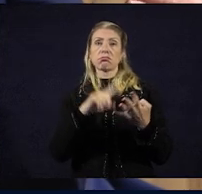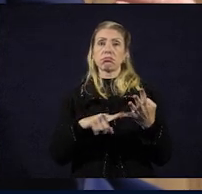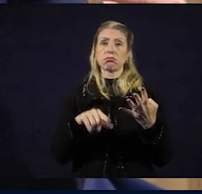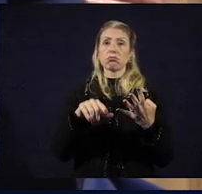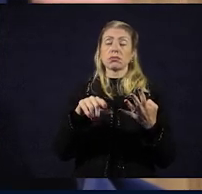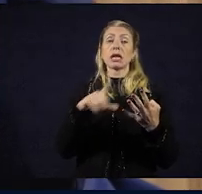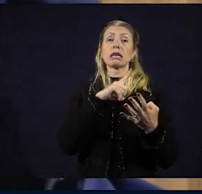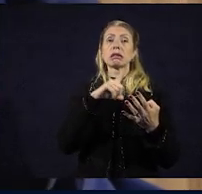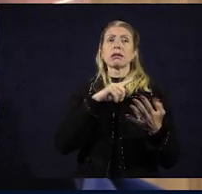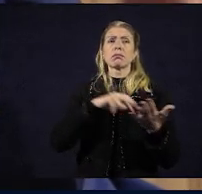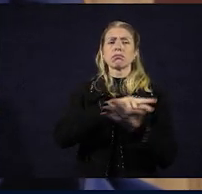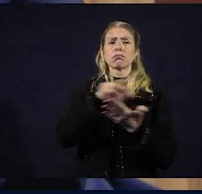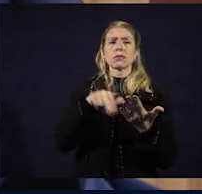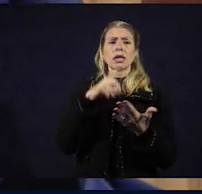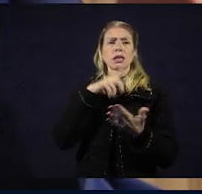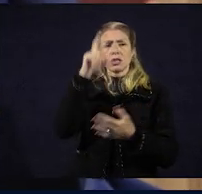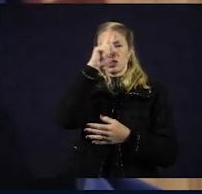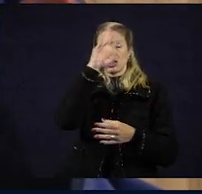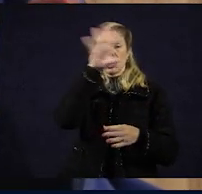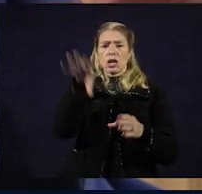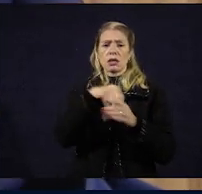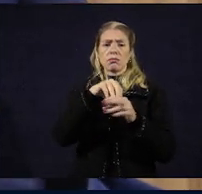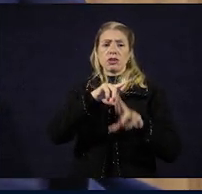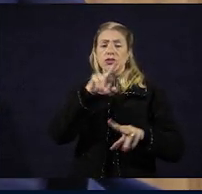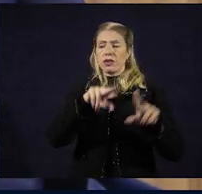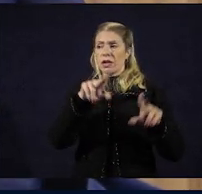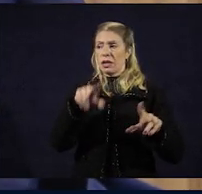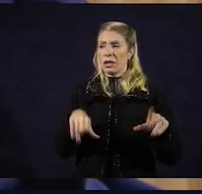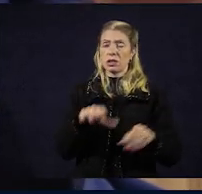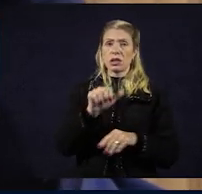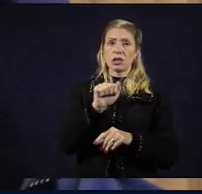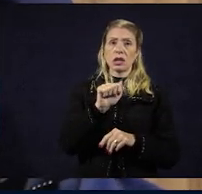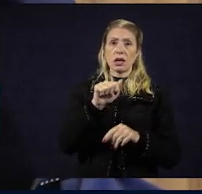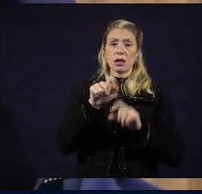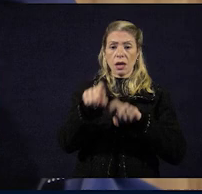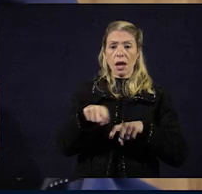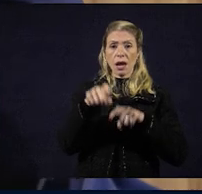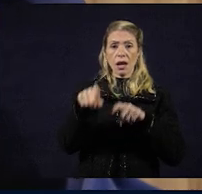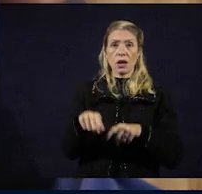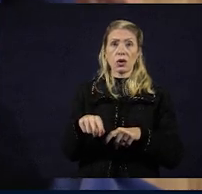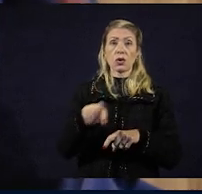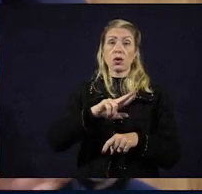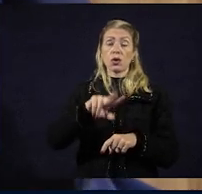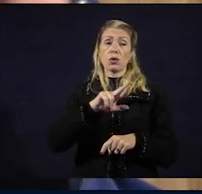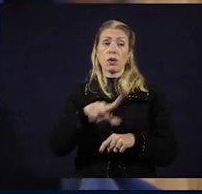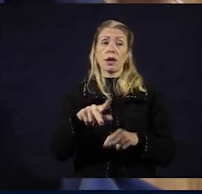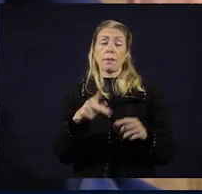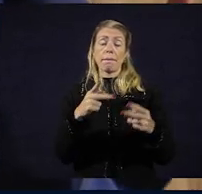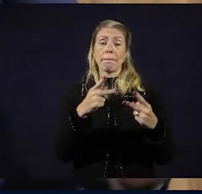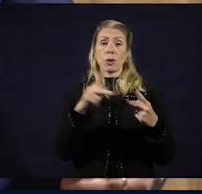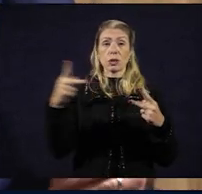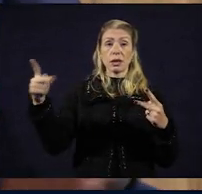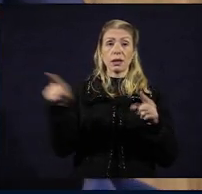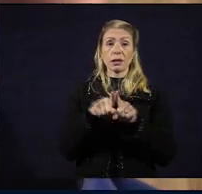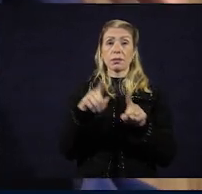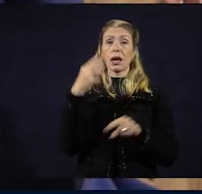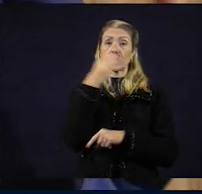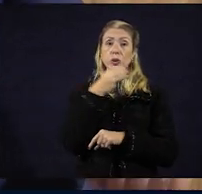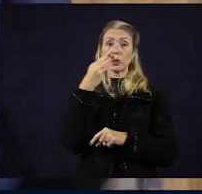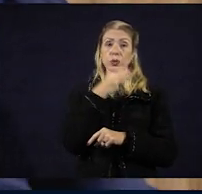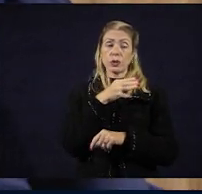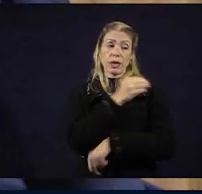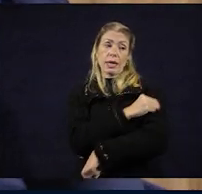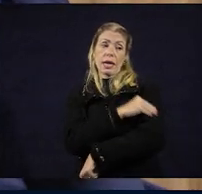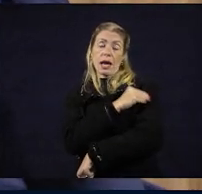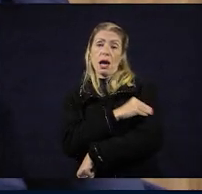falando histórias diferentes do Agro que não eram proteína ou açúcar e álcool né que era o que o mercado mais conhecia